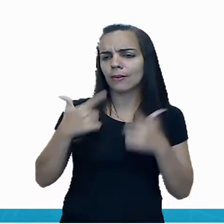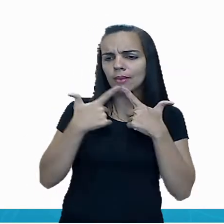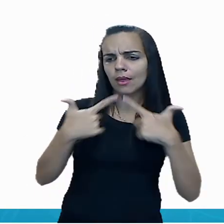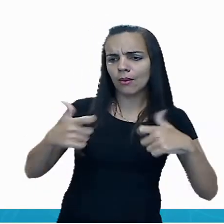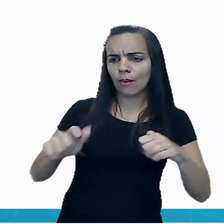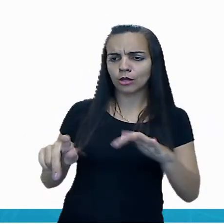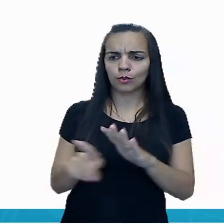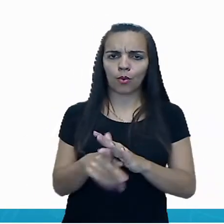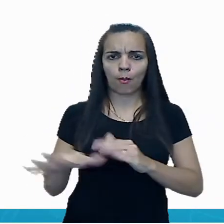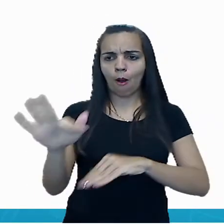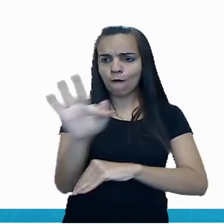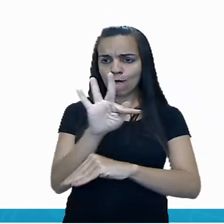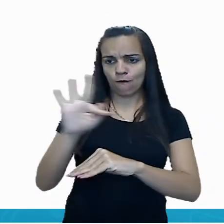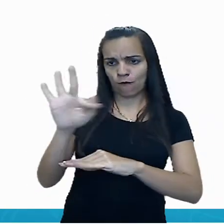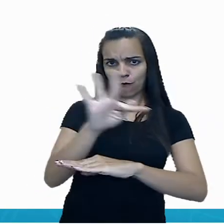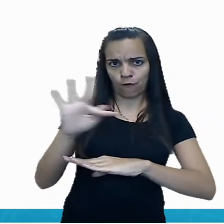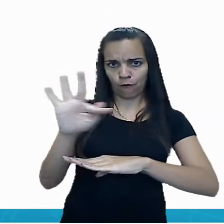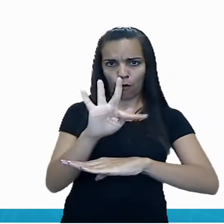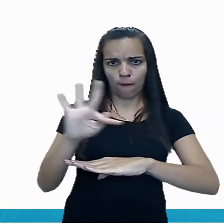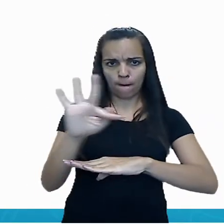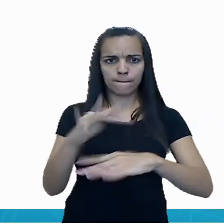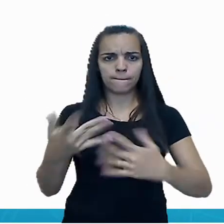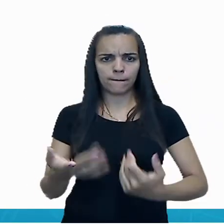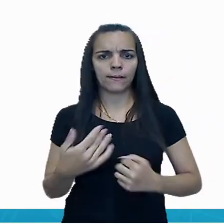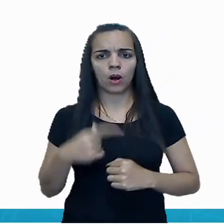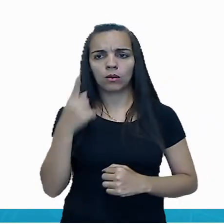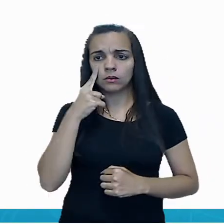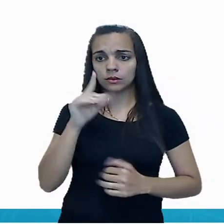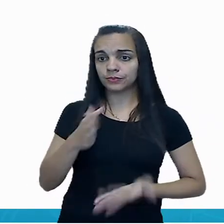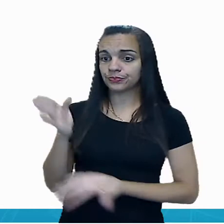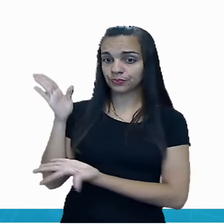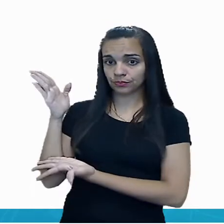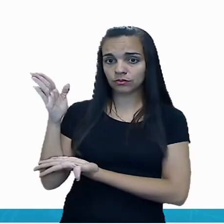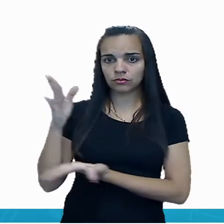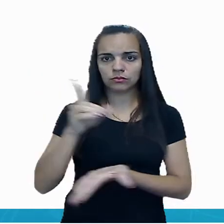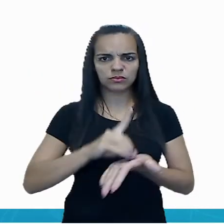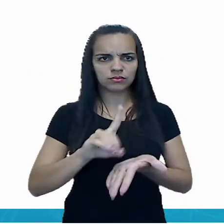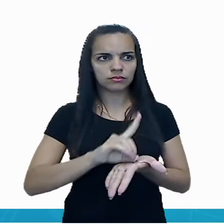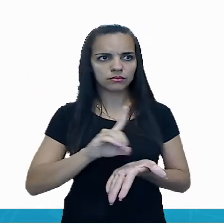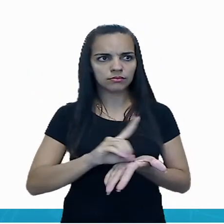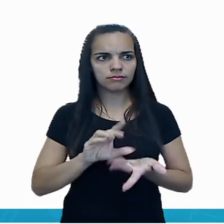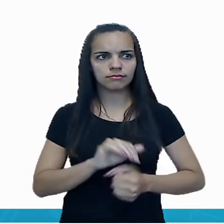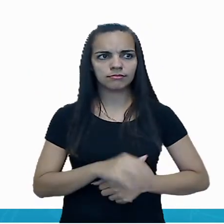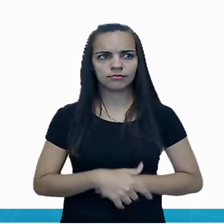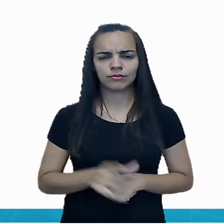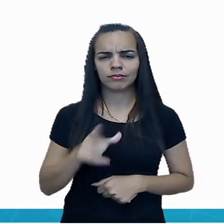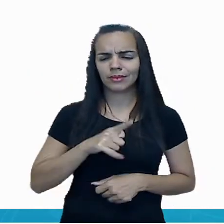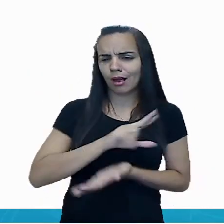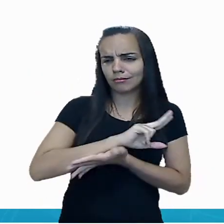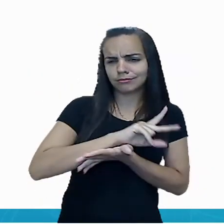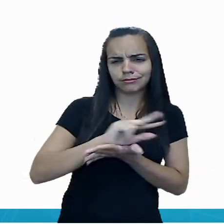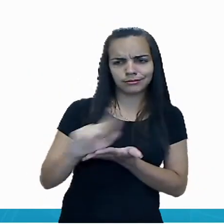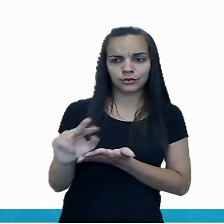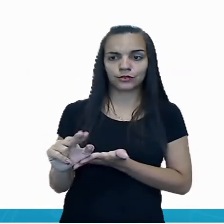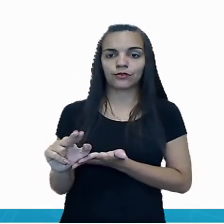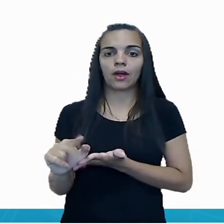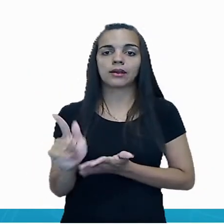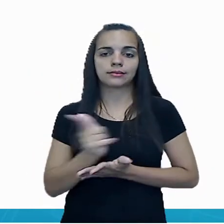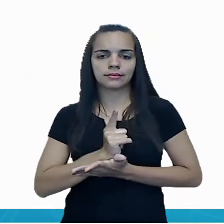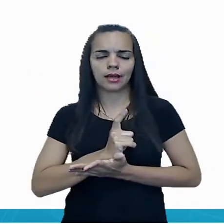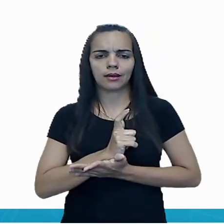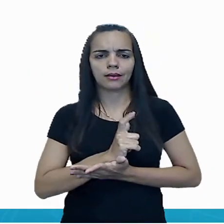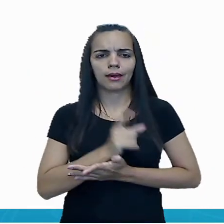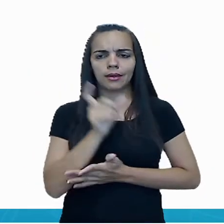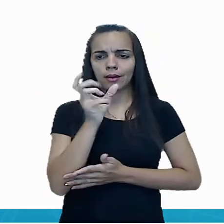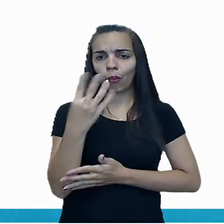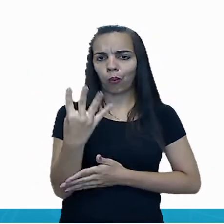norma culta da língua portuguesa. Aqui nessa imagem, olha que interessante, reunimos aqui diferentes tipos de dicionários. Olha, a gente